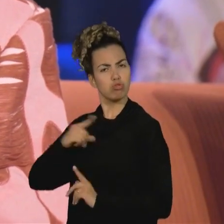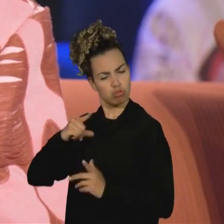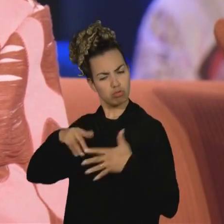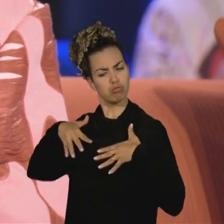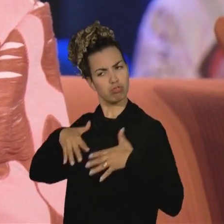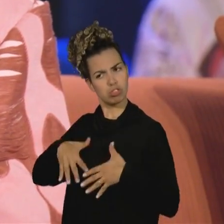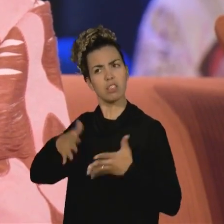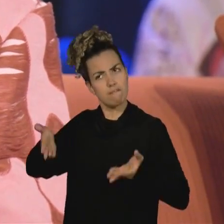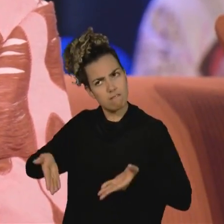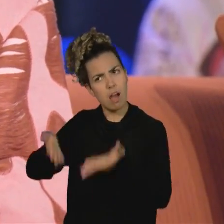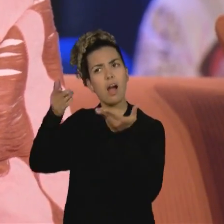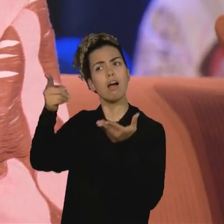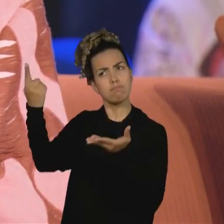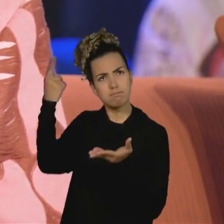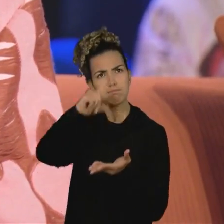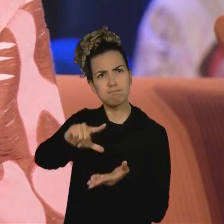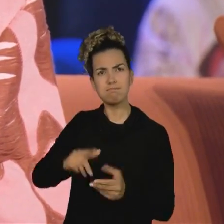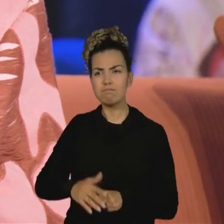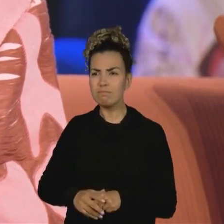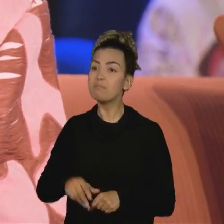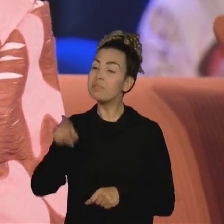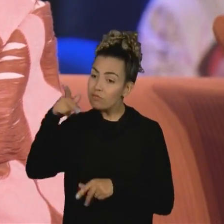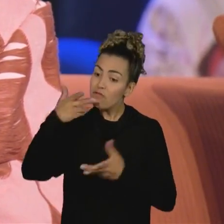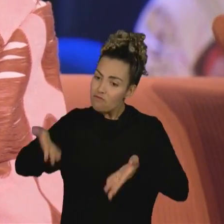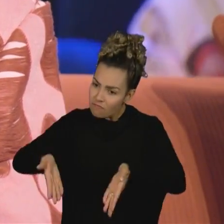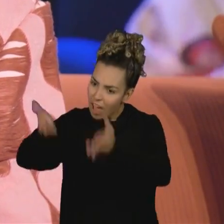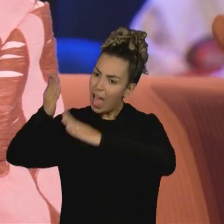dar errado. Desfila também na vida. Né? E desfila na vida.